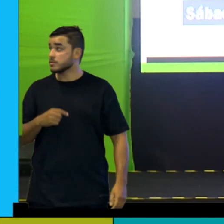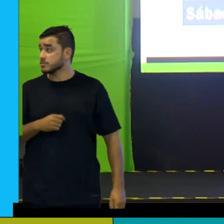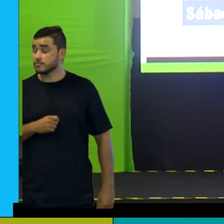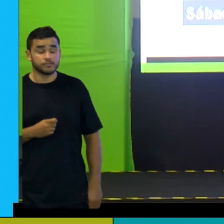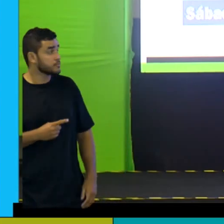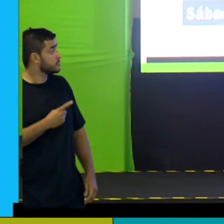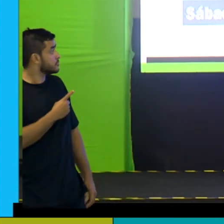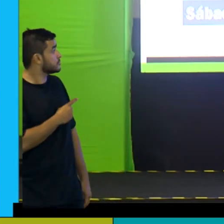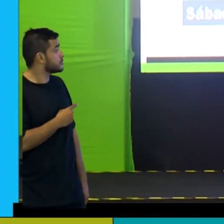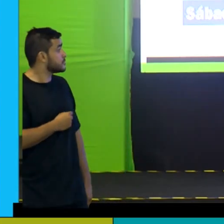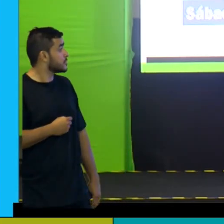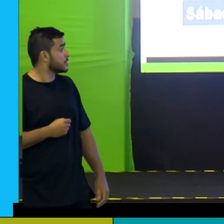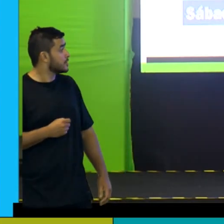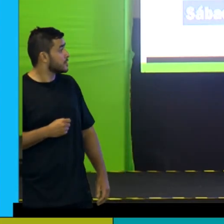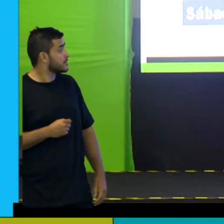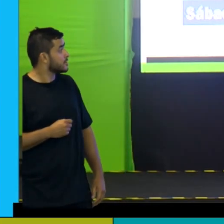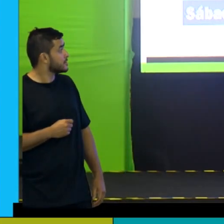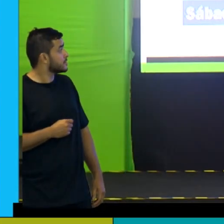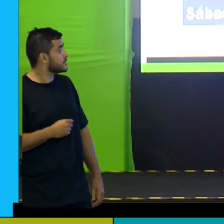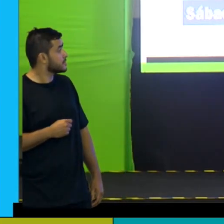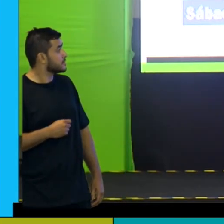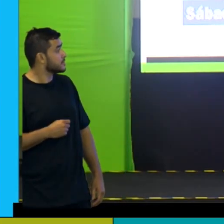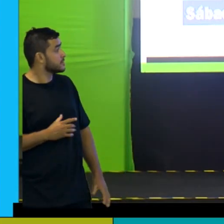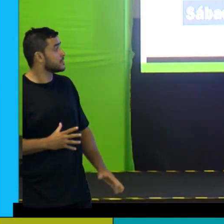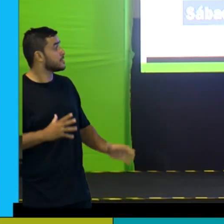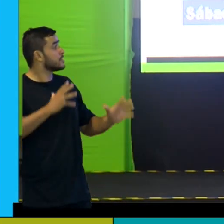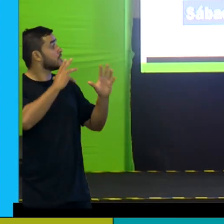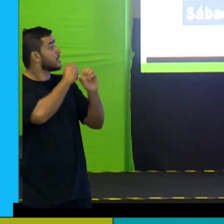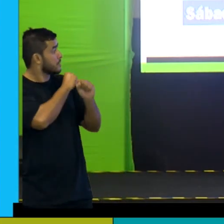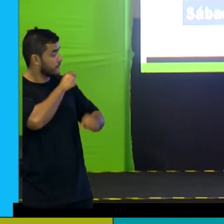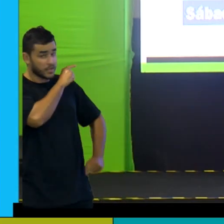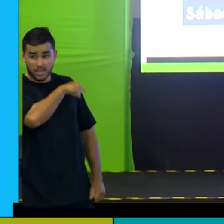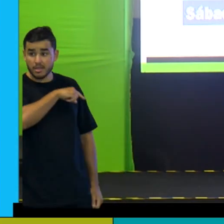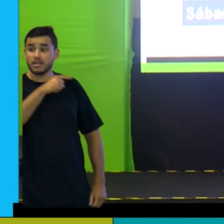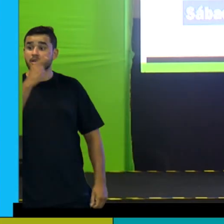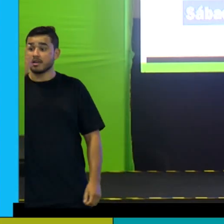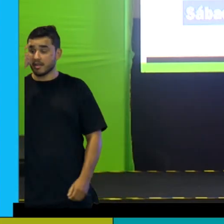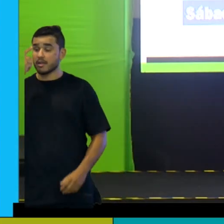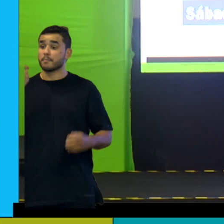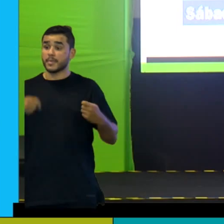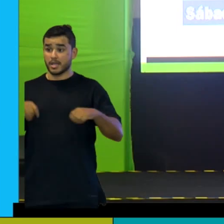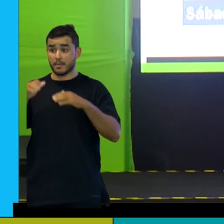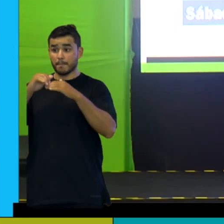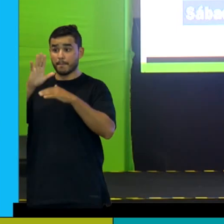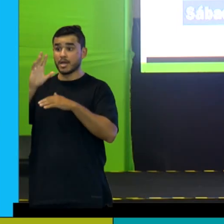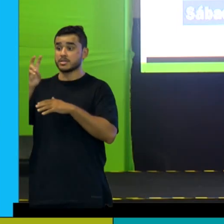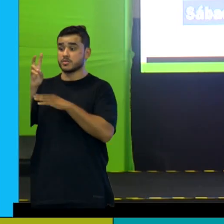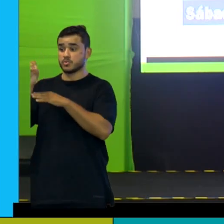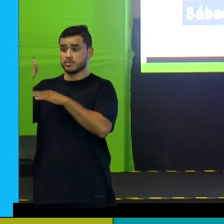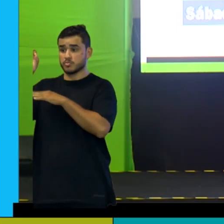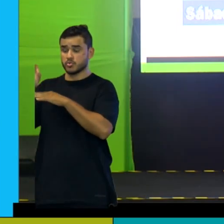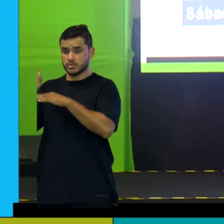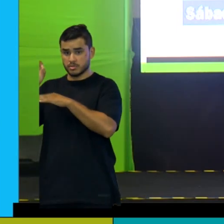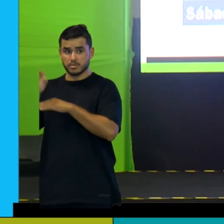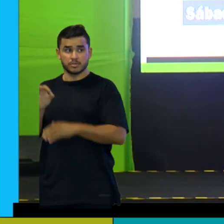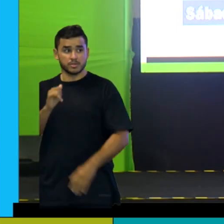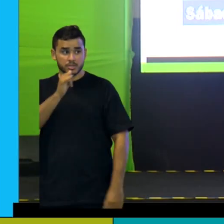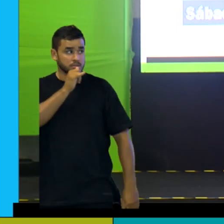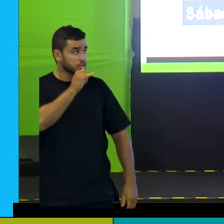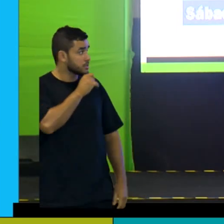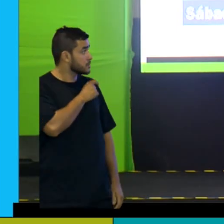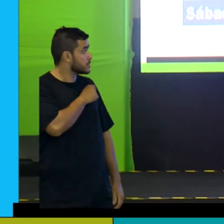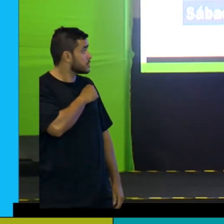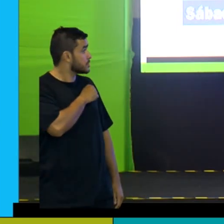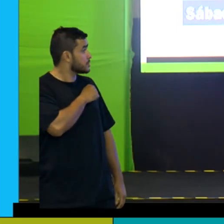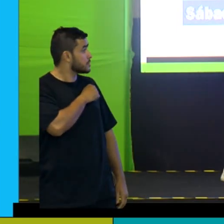bicicleta, a velocidade média dela tem que ser superior a 50%. Então, a gente vê na primeira